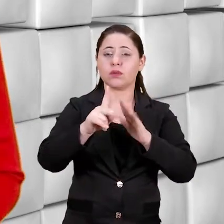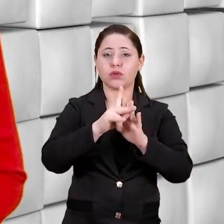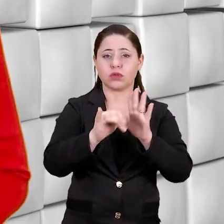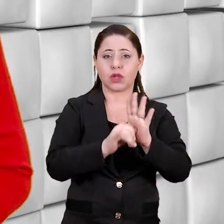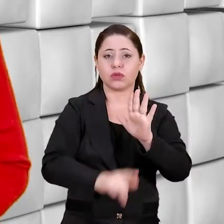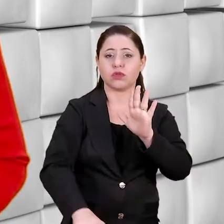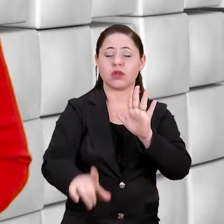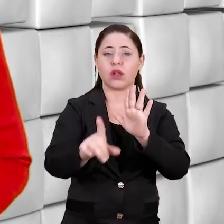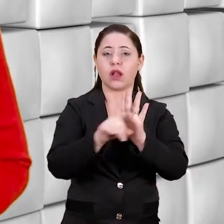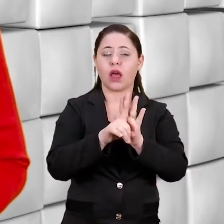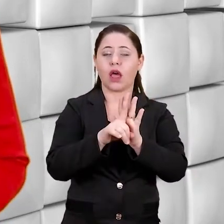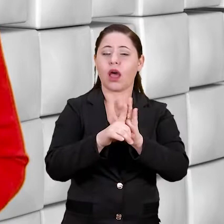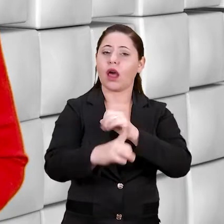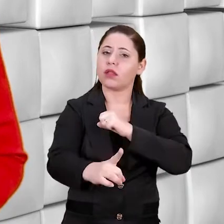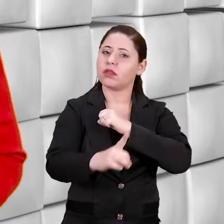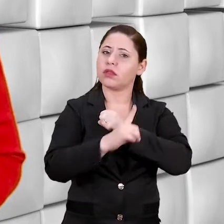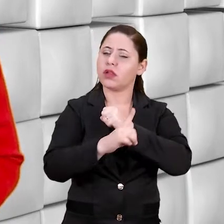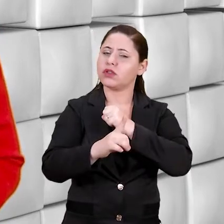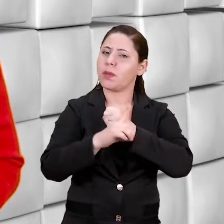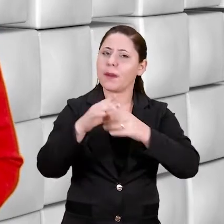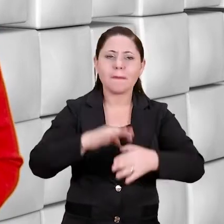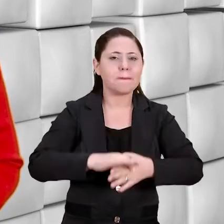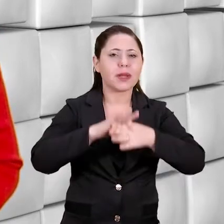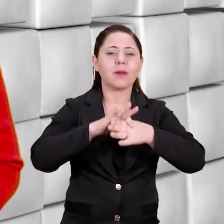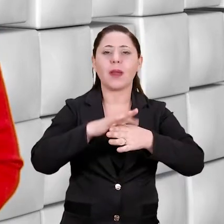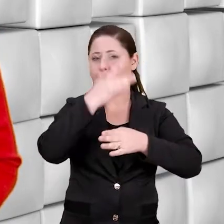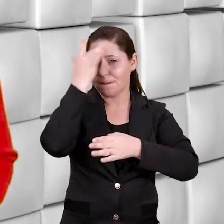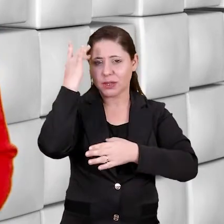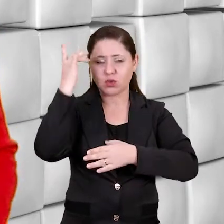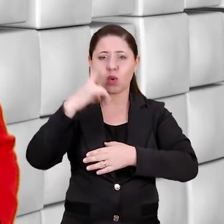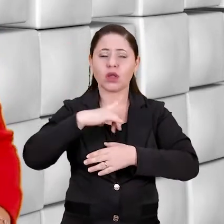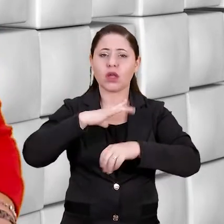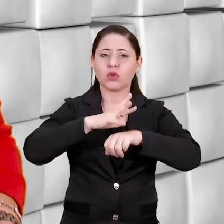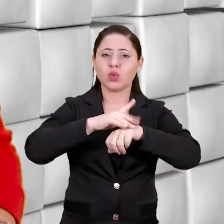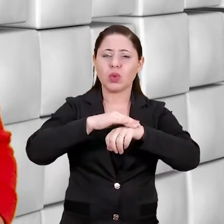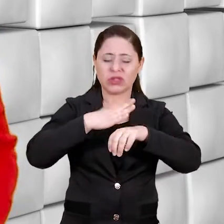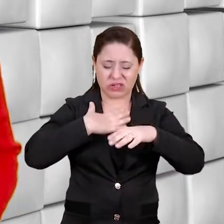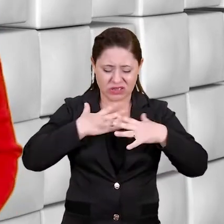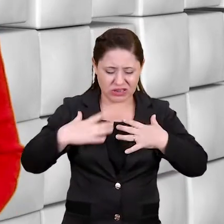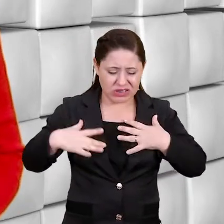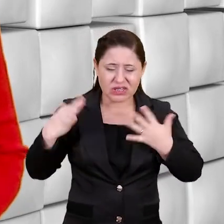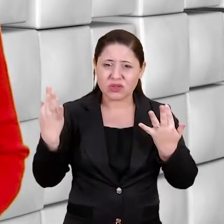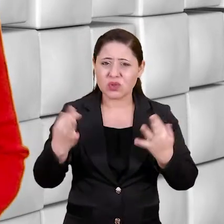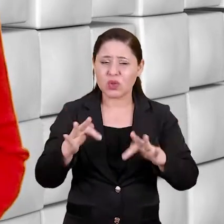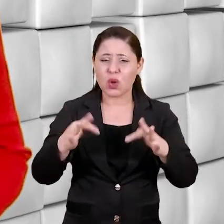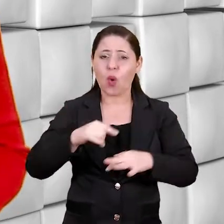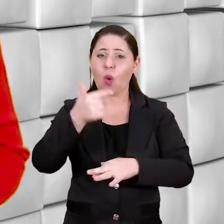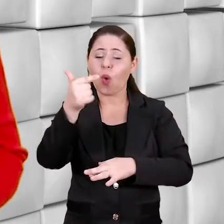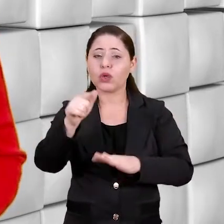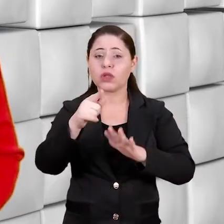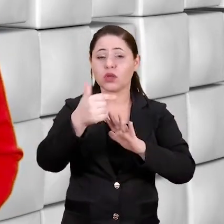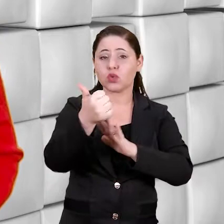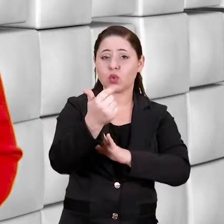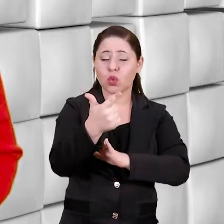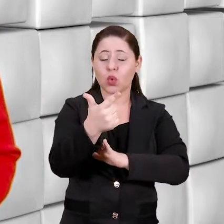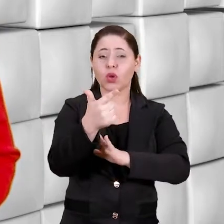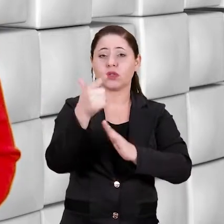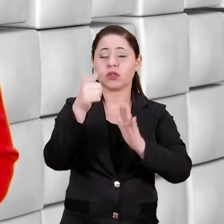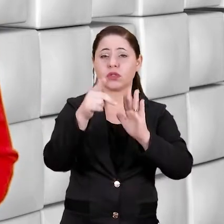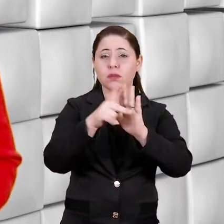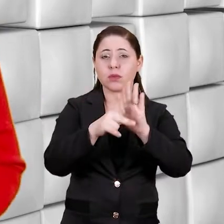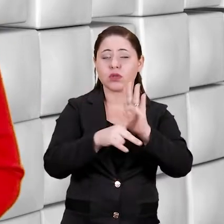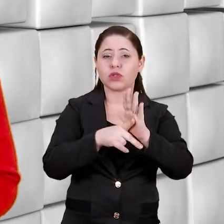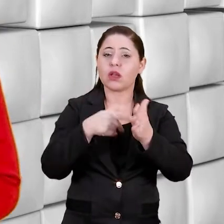ao projeto de lei que oferece atendimento prioritário a quem tem fibromialgia. Outras 12